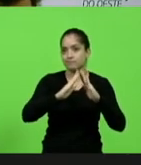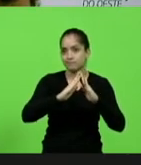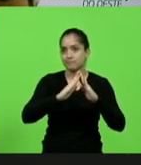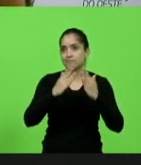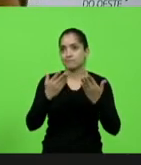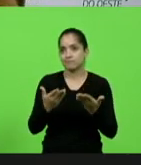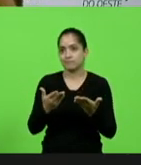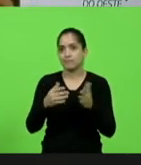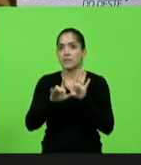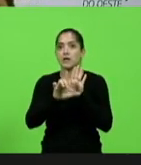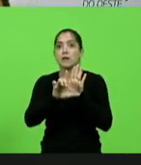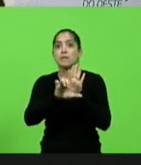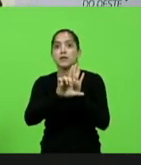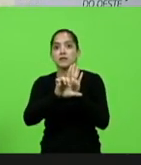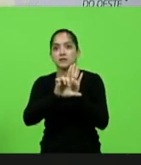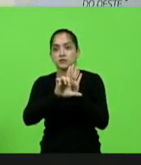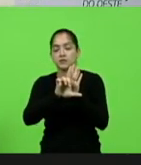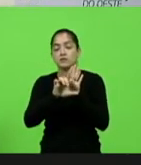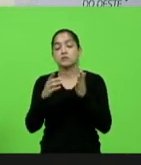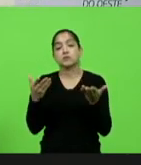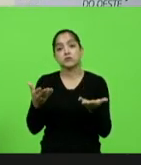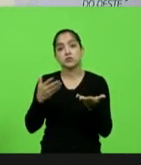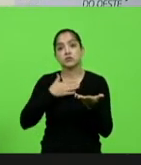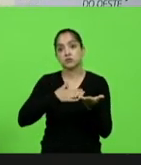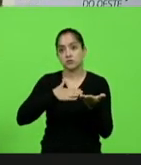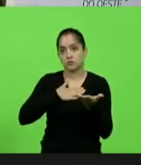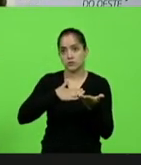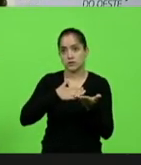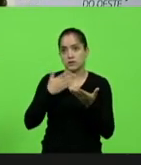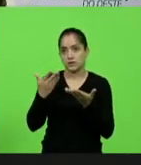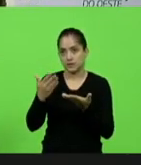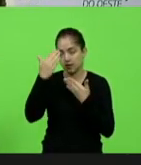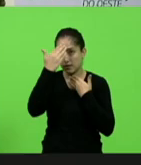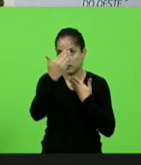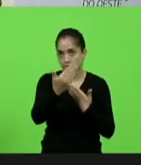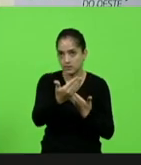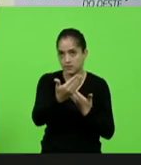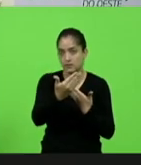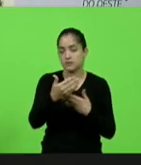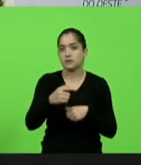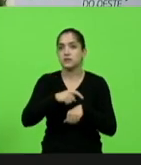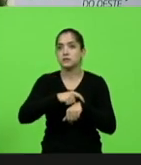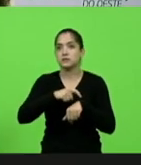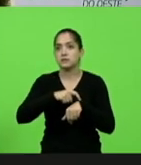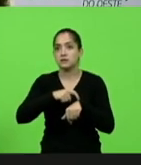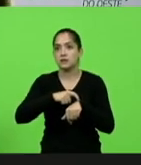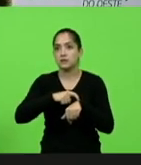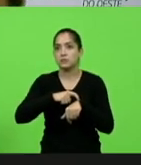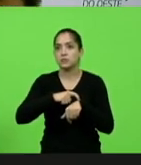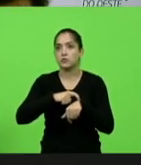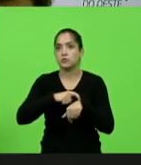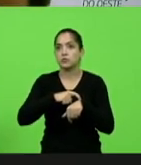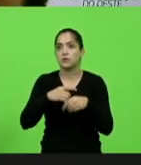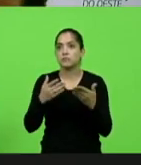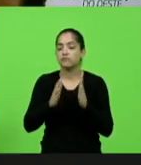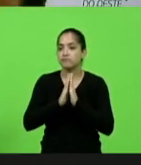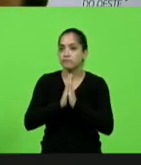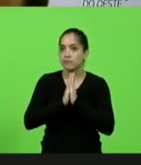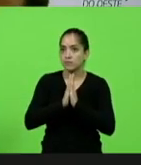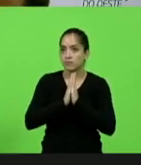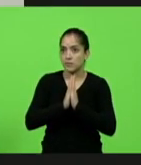lacuna legislativa. Então, nós gostaríamos, né, diante disso, novamente agradecendo o espaço que nos foi concedido, de apelar realmente